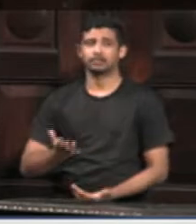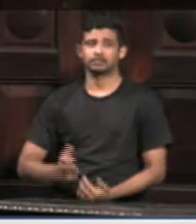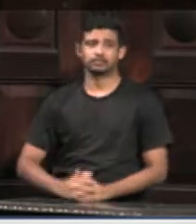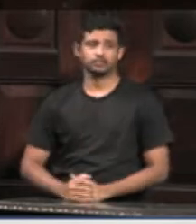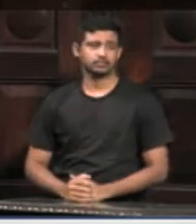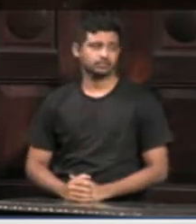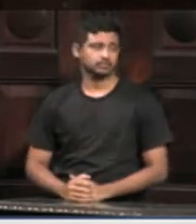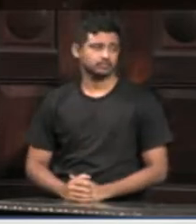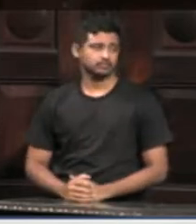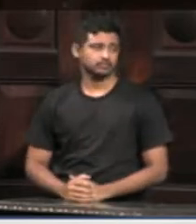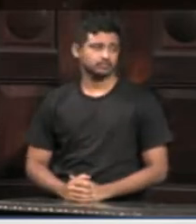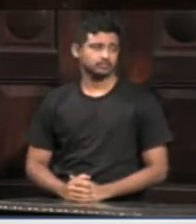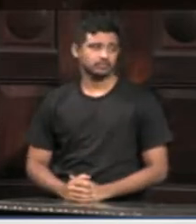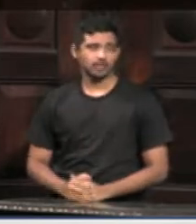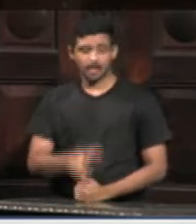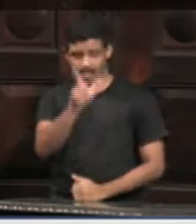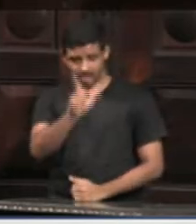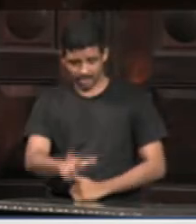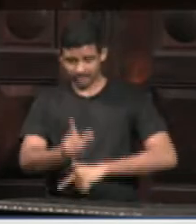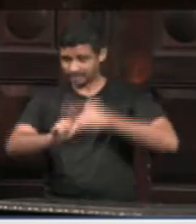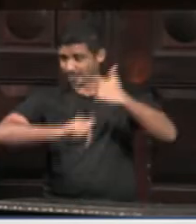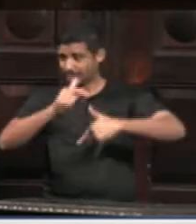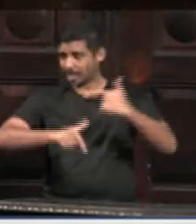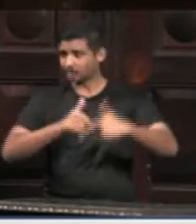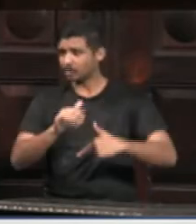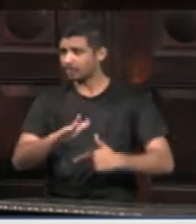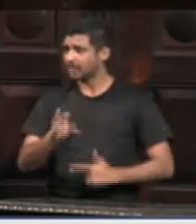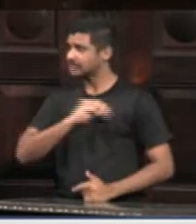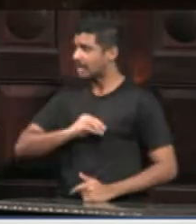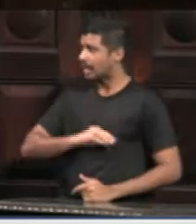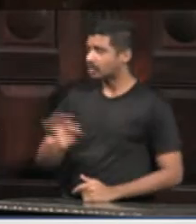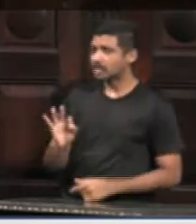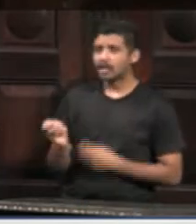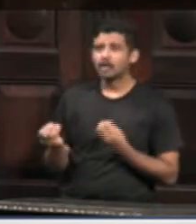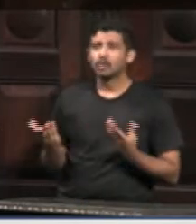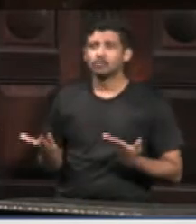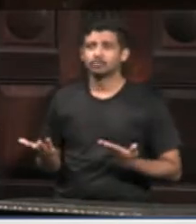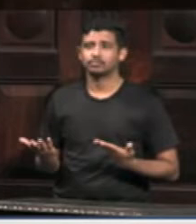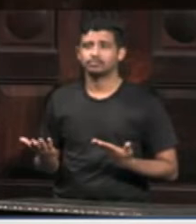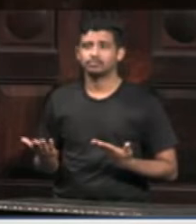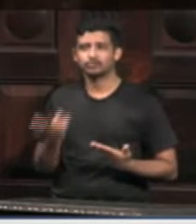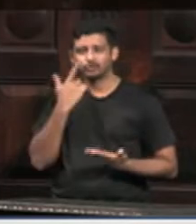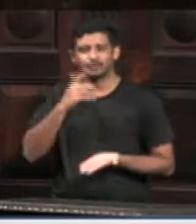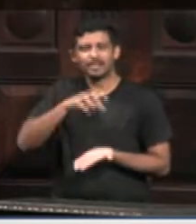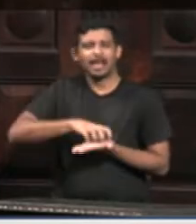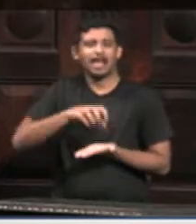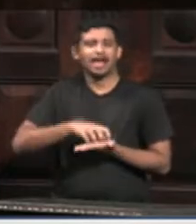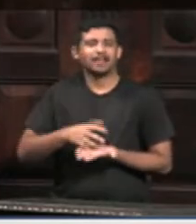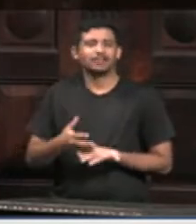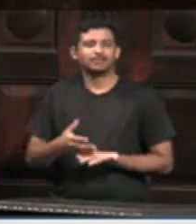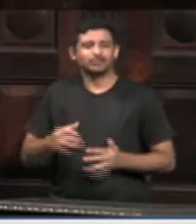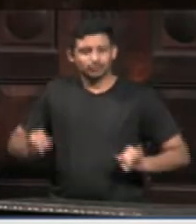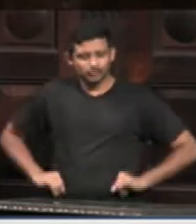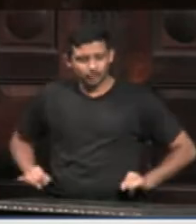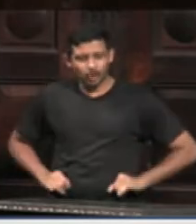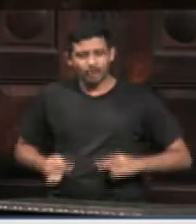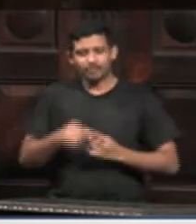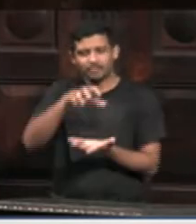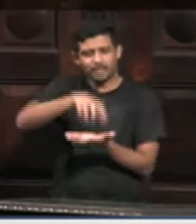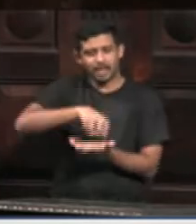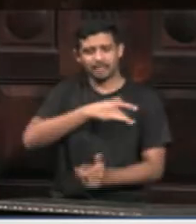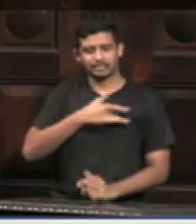um trabalhador vai trabalhar sem receber salário? Mas numa área sensível, como a da saúde,